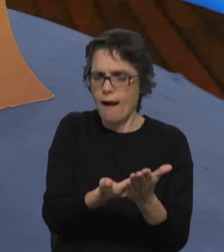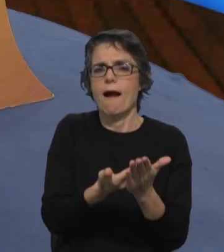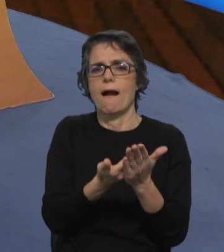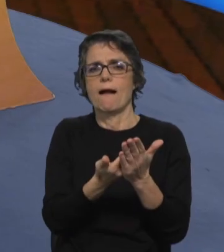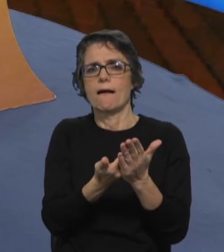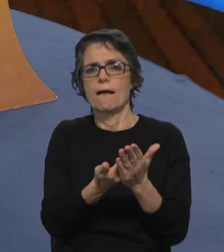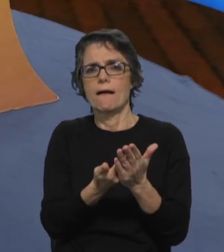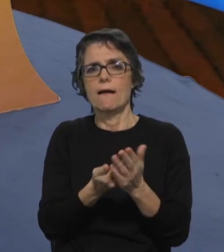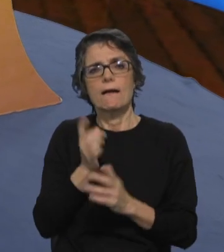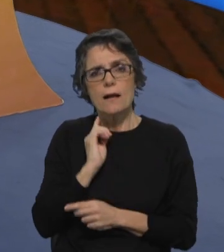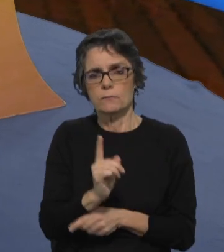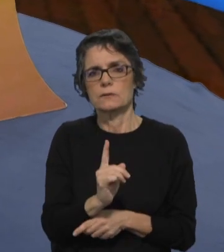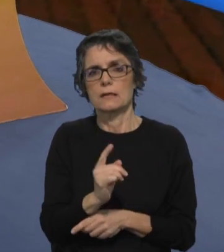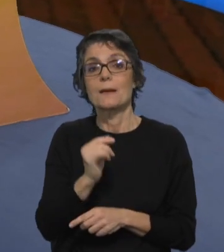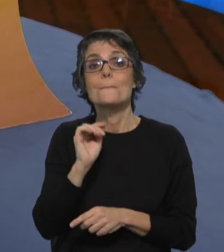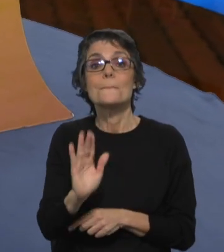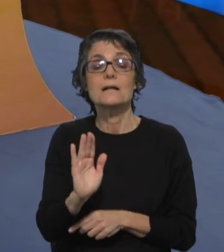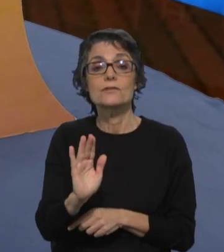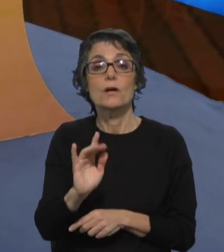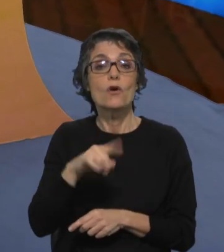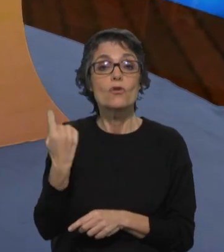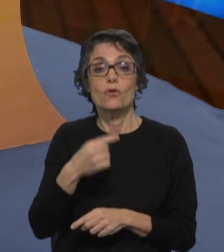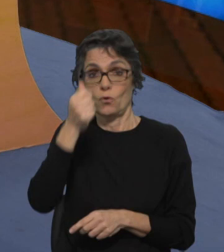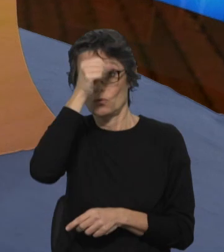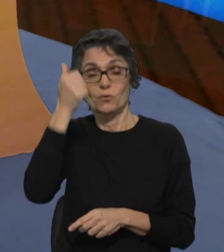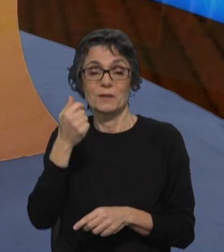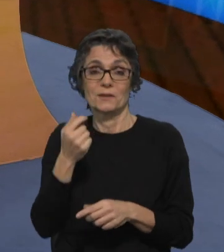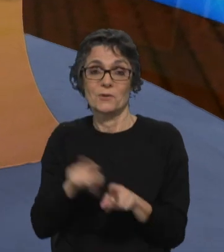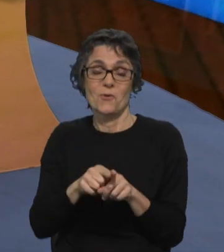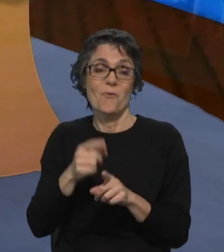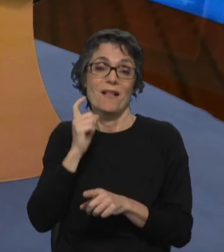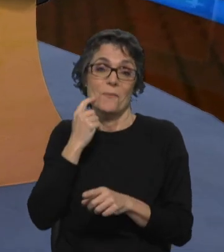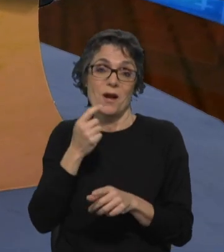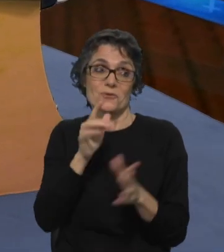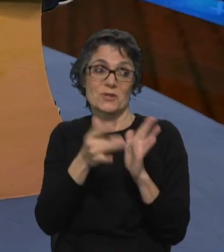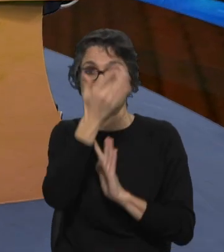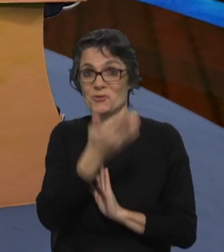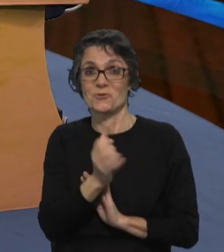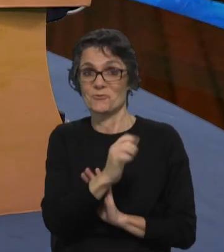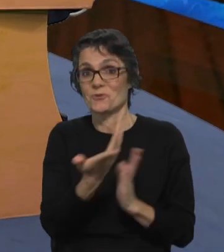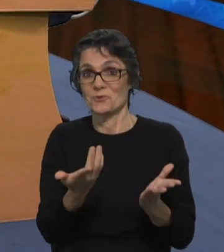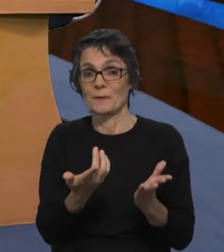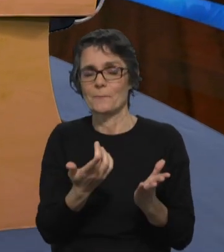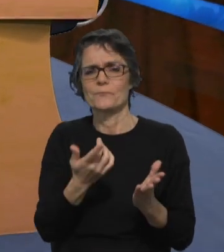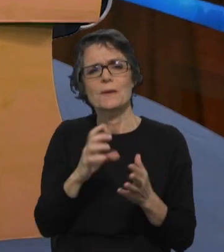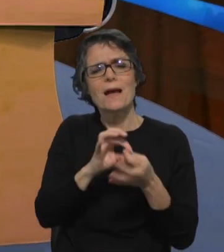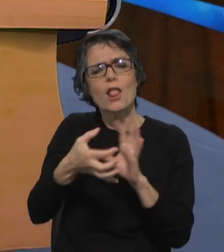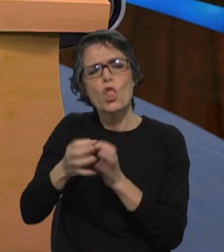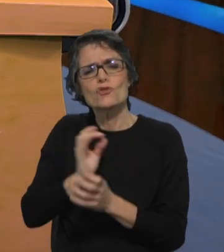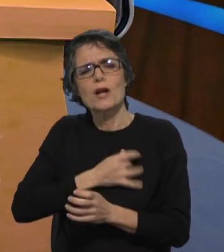densifica esta celebração, mas todos os domingos celebramos a Páscoa de Jesus. E onde é que nós descobrimos essa lógica de amor